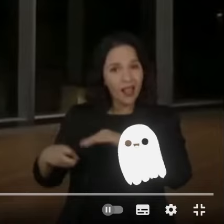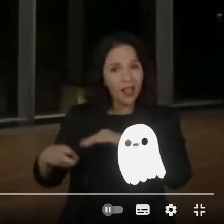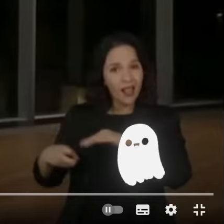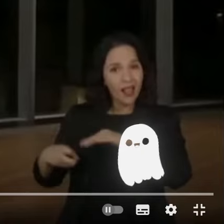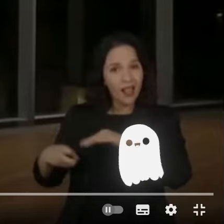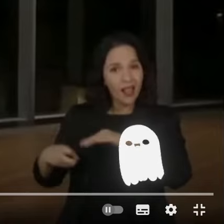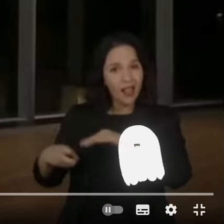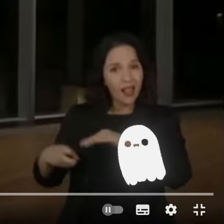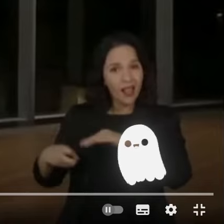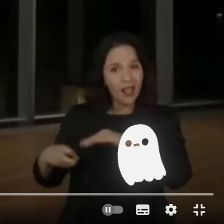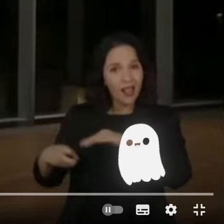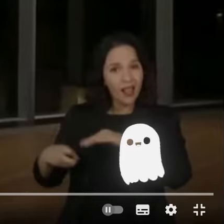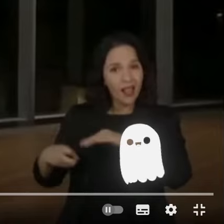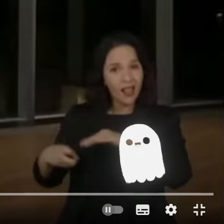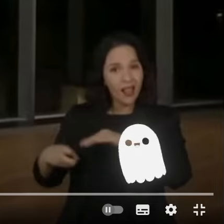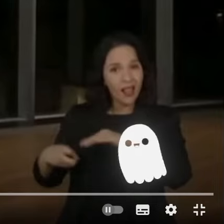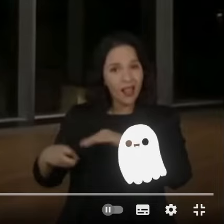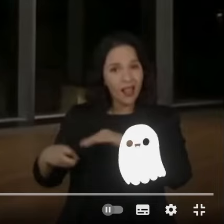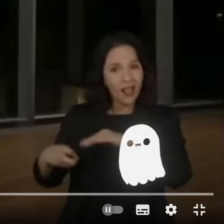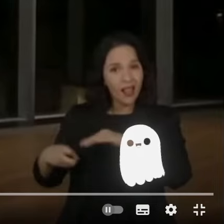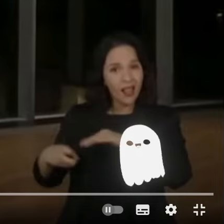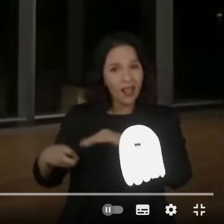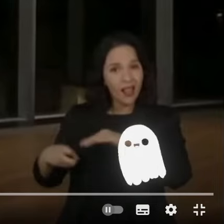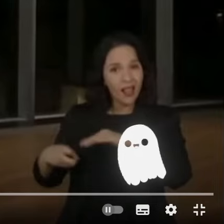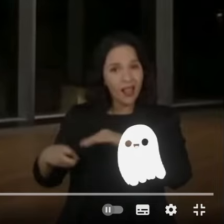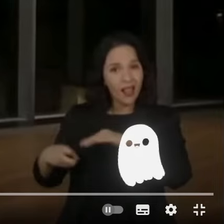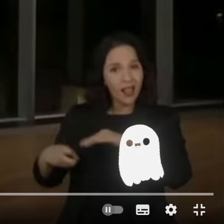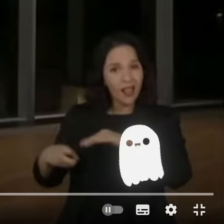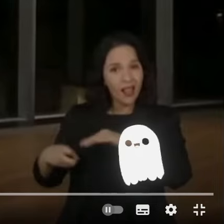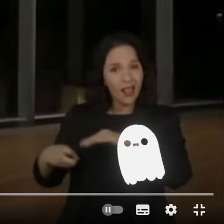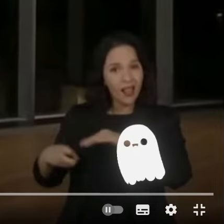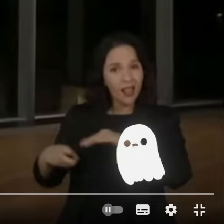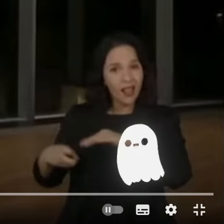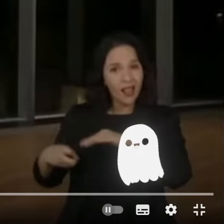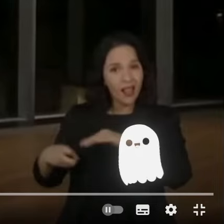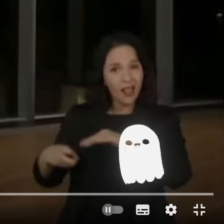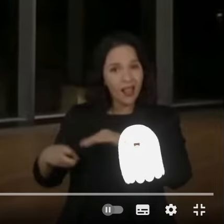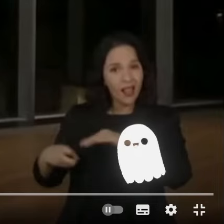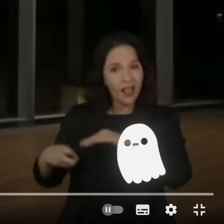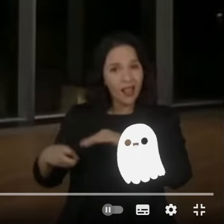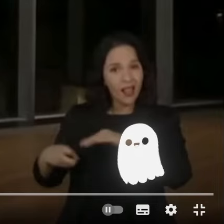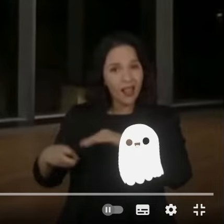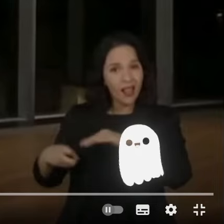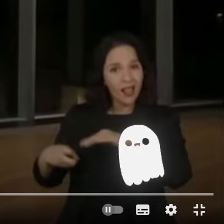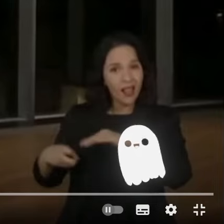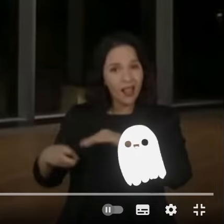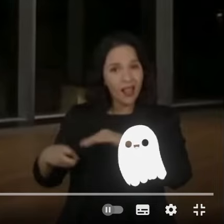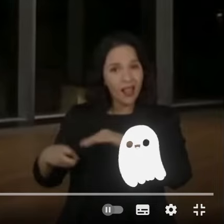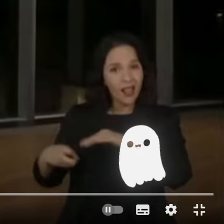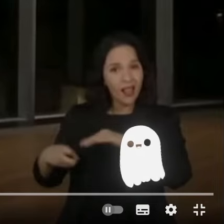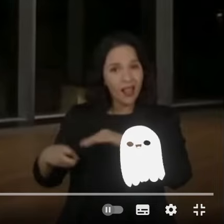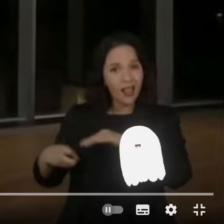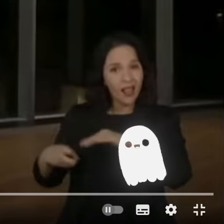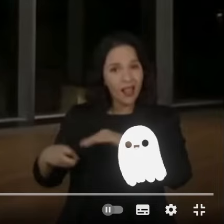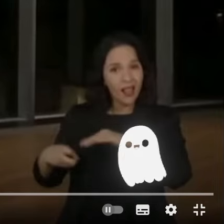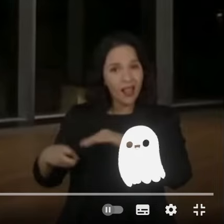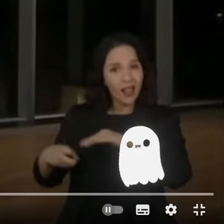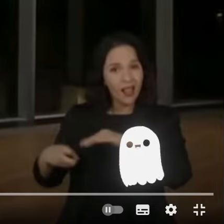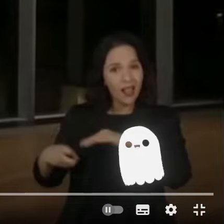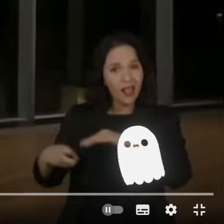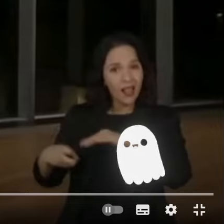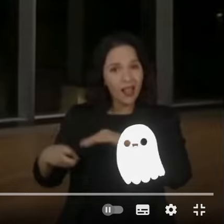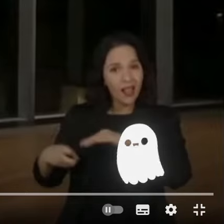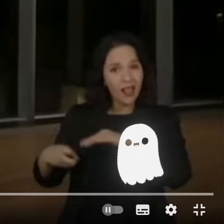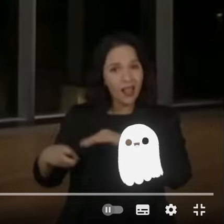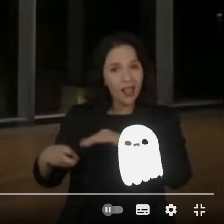puxar as coisas, ela puxou meu braço, puxou o cabelo e eu dando a pranchada. E aí ela falou, para! Daí eu falei, então para de encher o saco e sai. E aí a menina foi